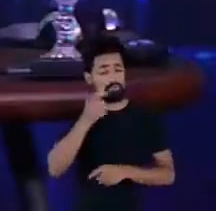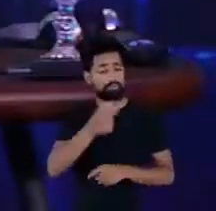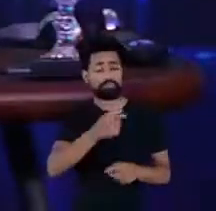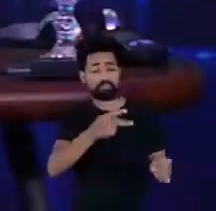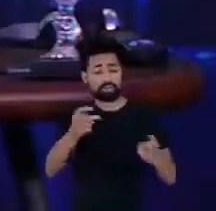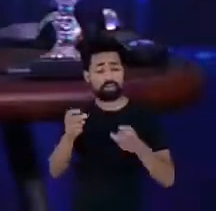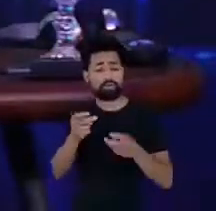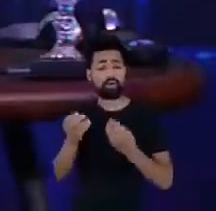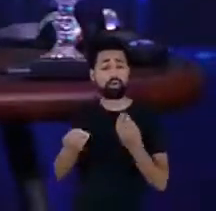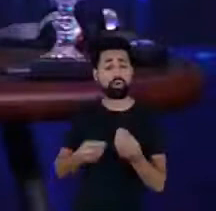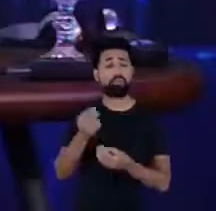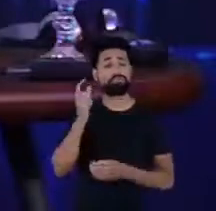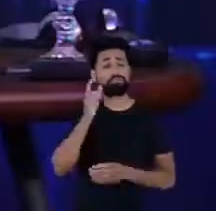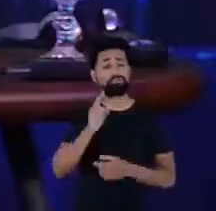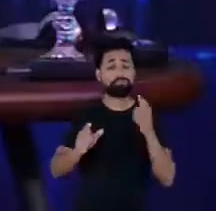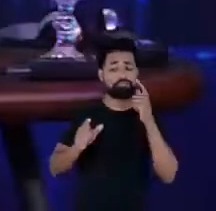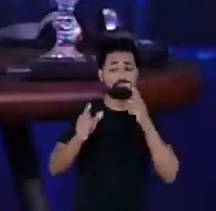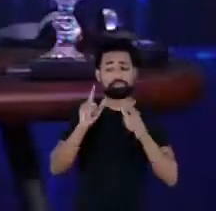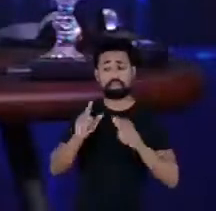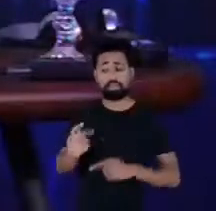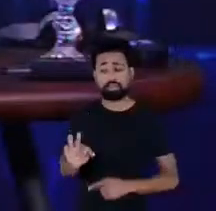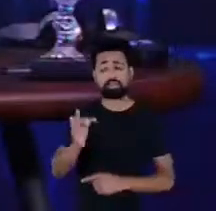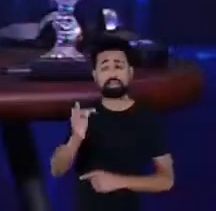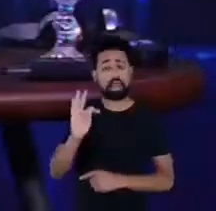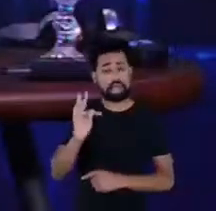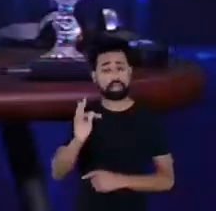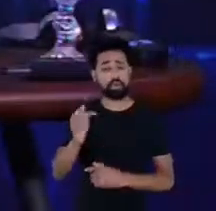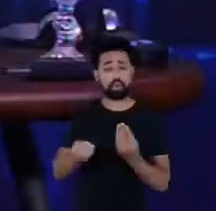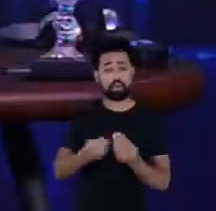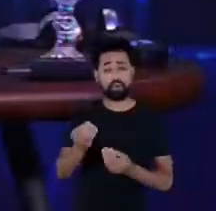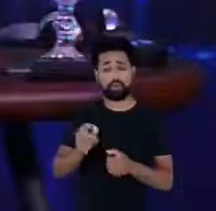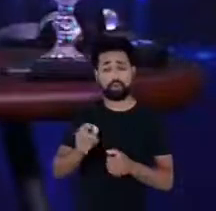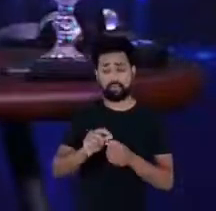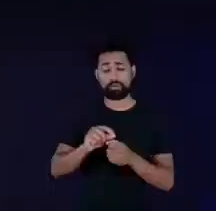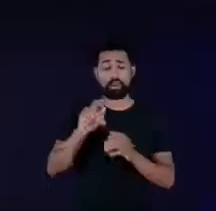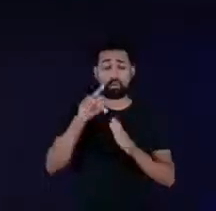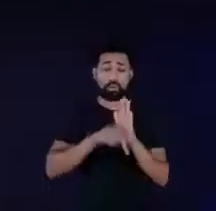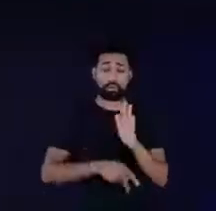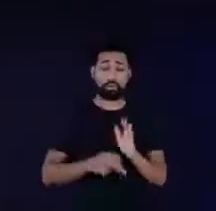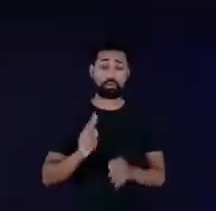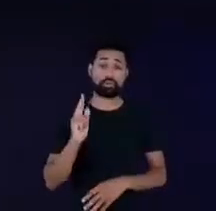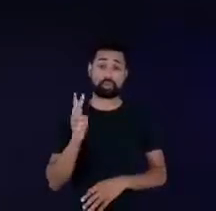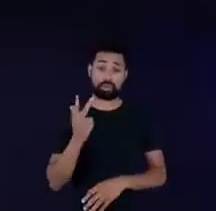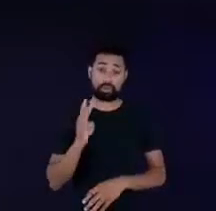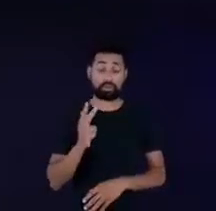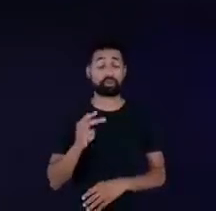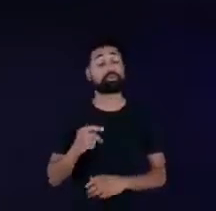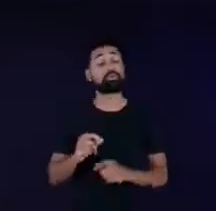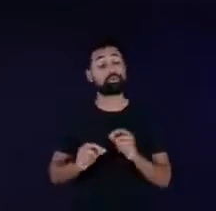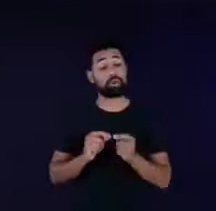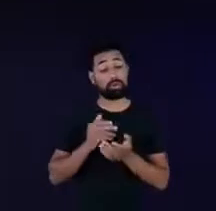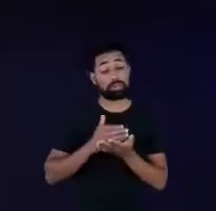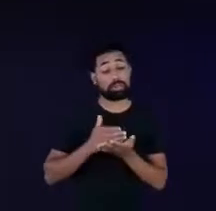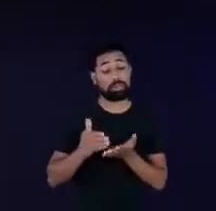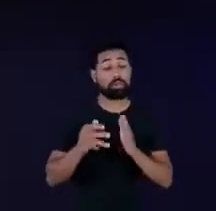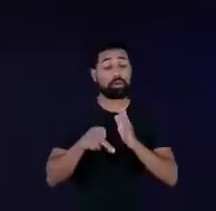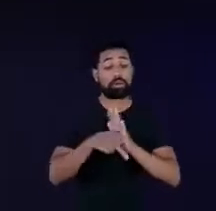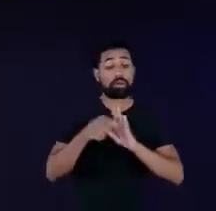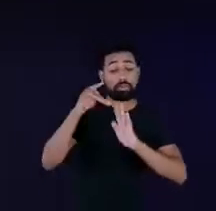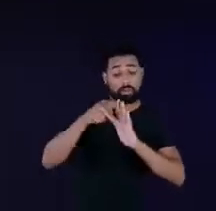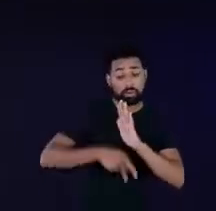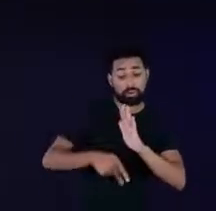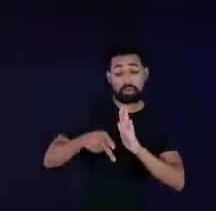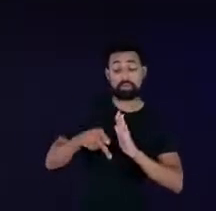ganhos técnicos e econômicos de se fazer projetos híbridos. Iniciamos com projetos eólico